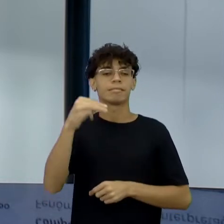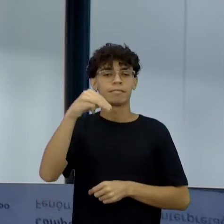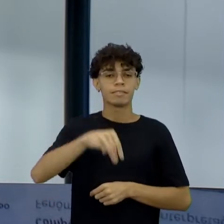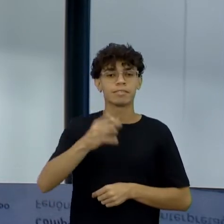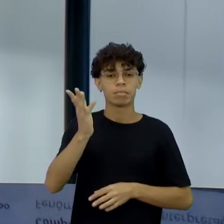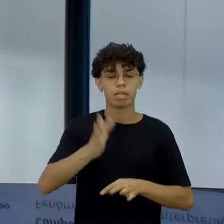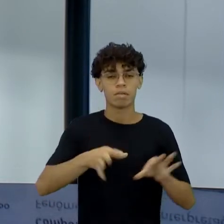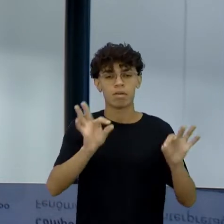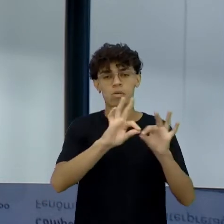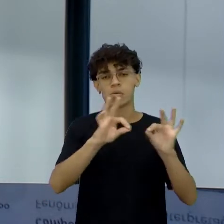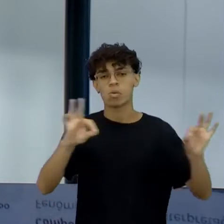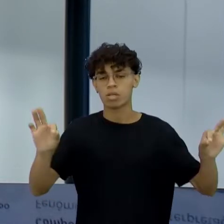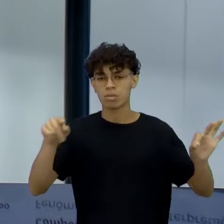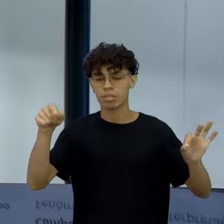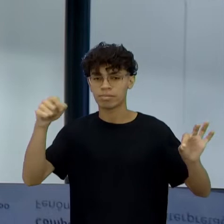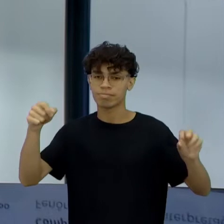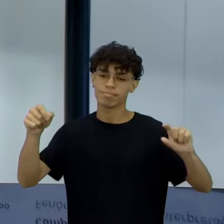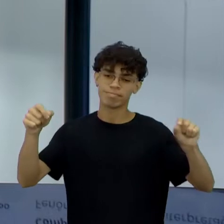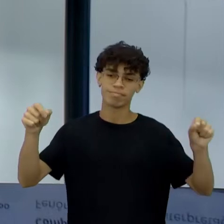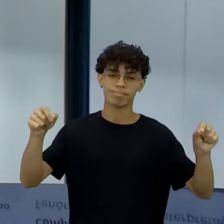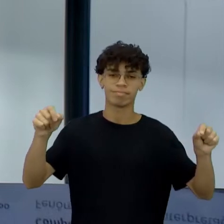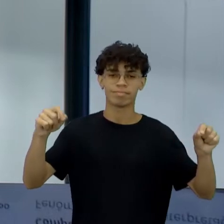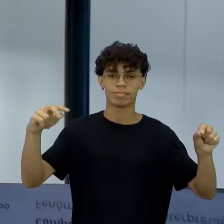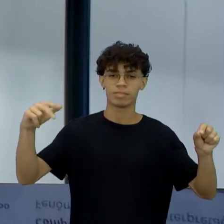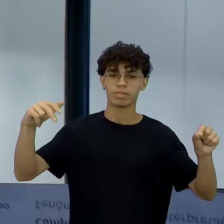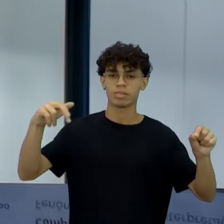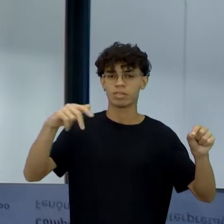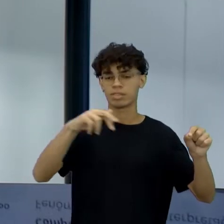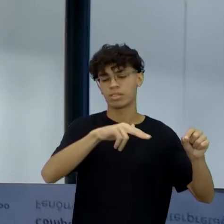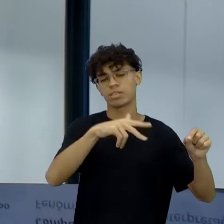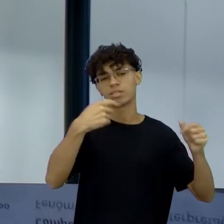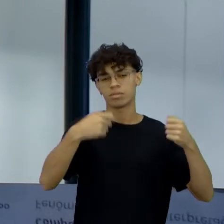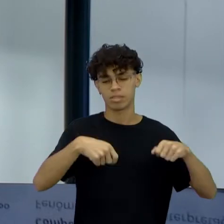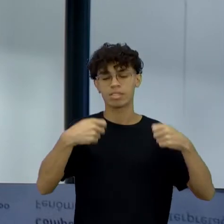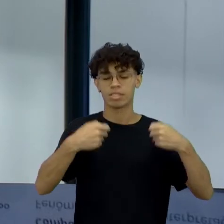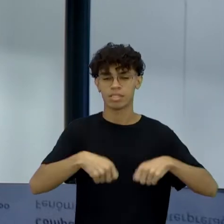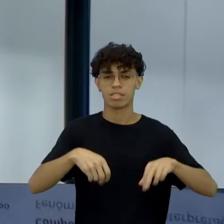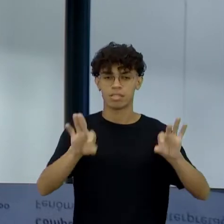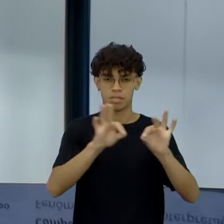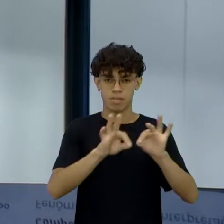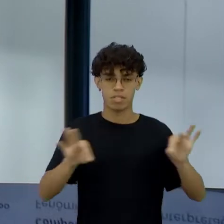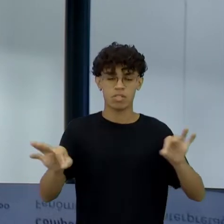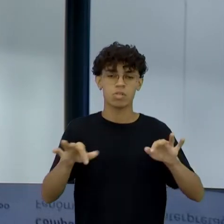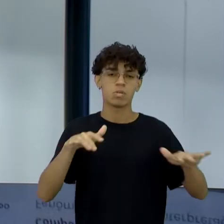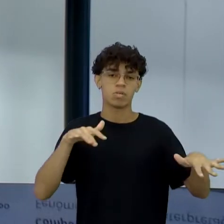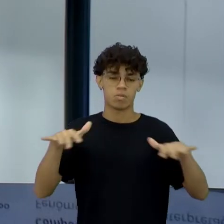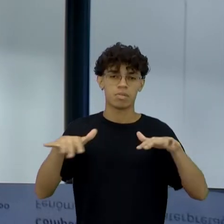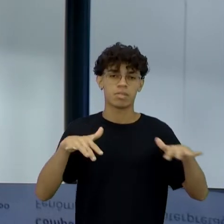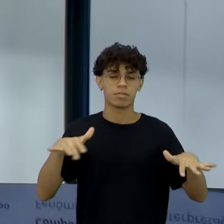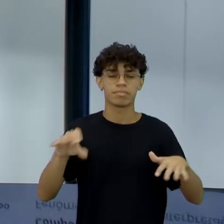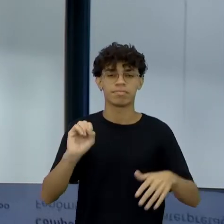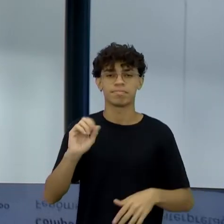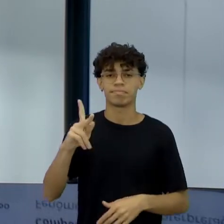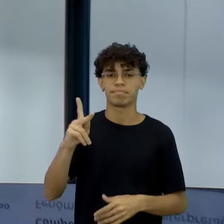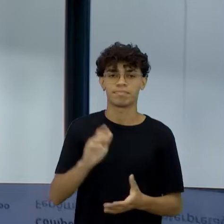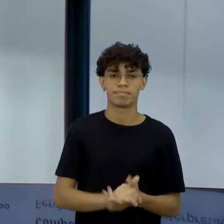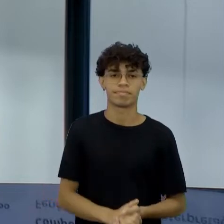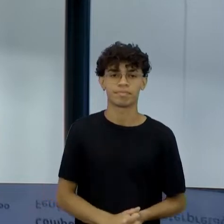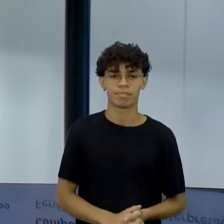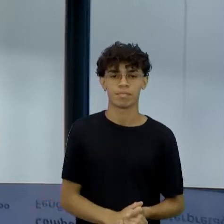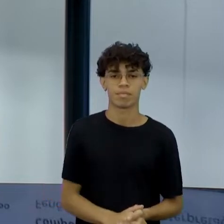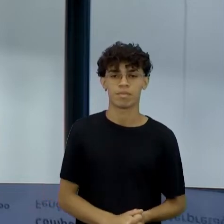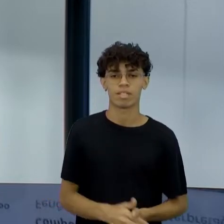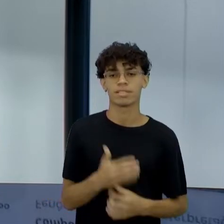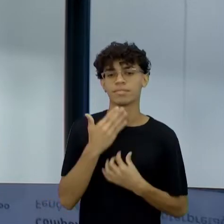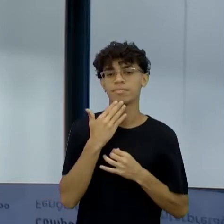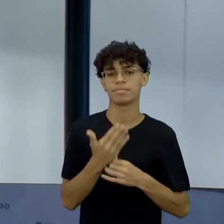esse fio e a miçanga vai correr aí nesse fio. A gente vai ter que medir o movimento dessa miçanga, tá bom? Bom, vou olhando aí